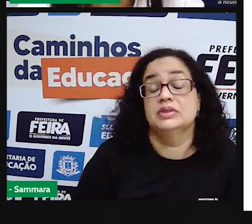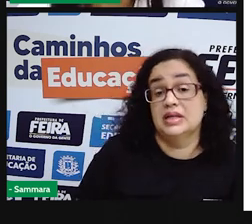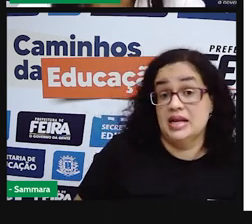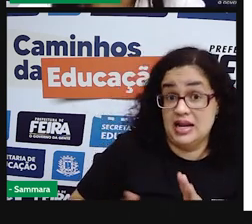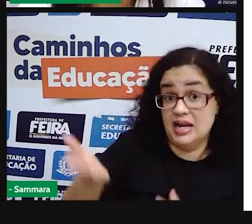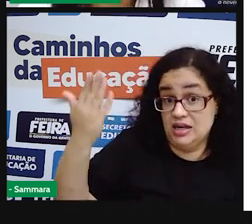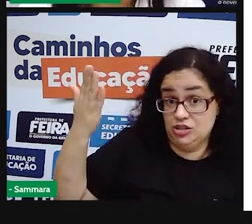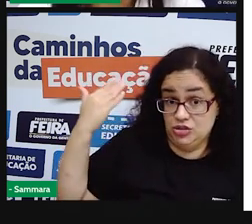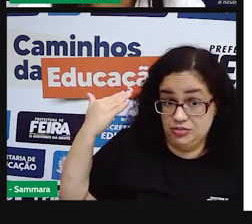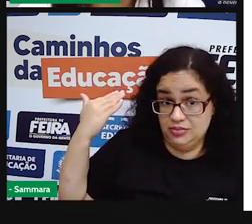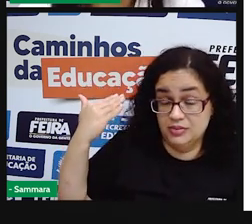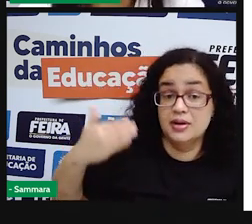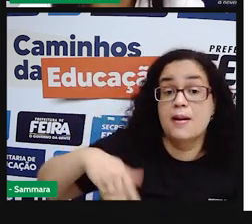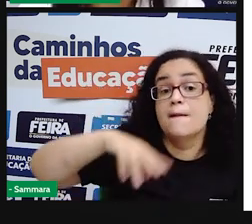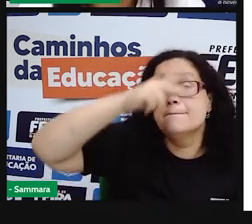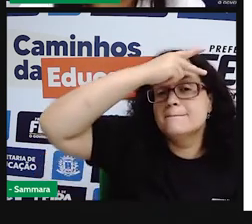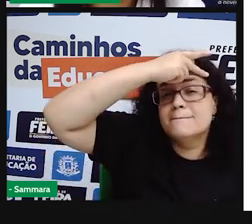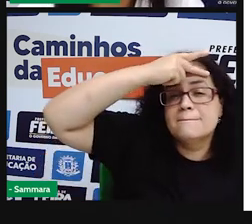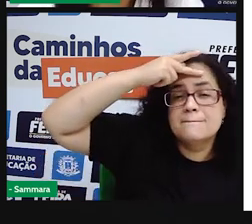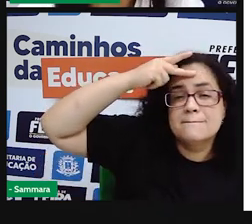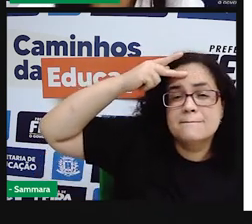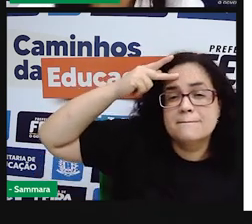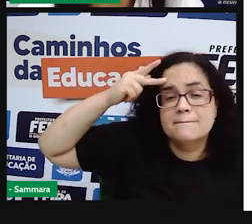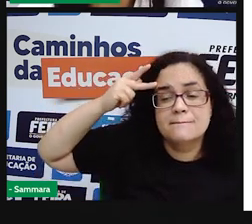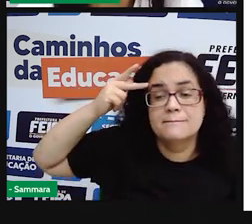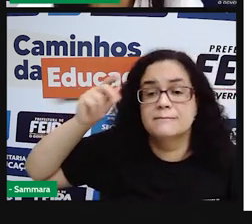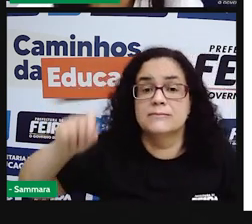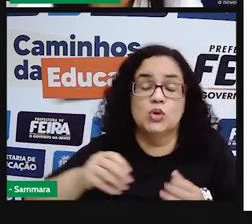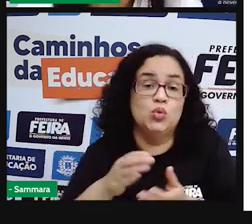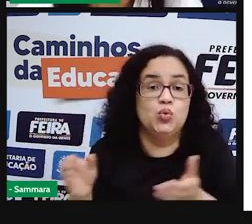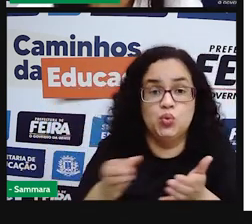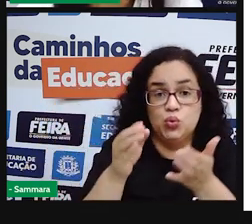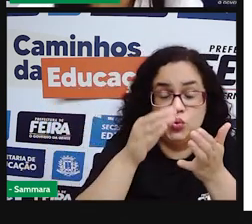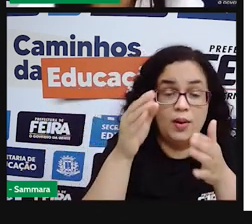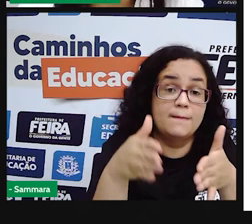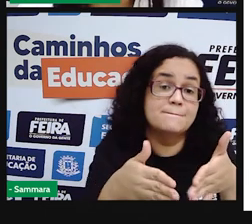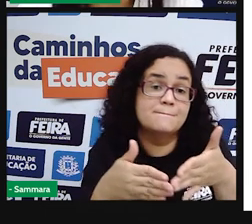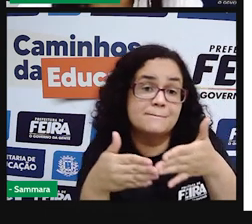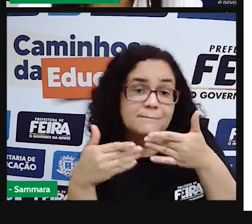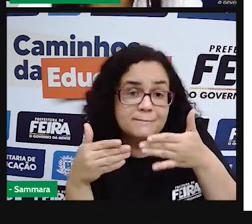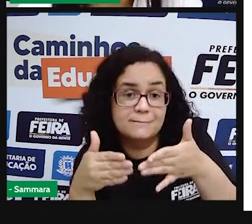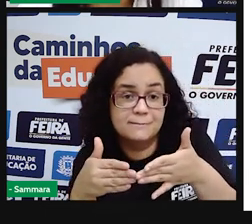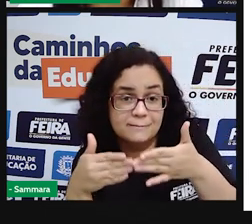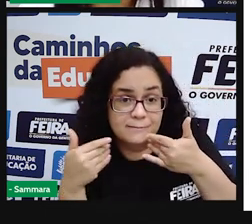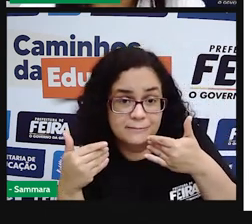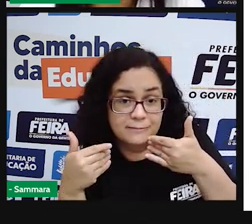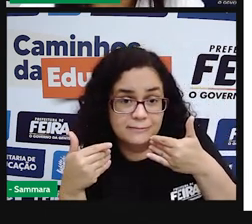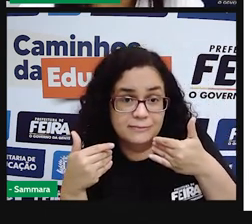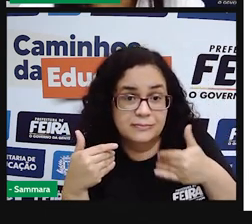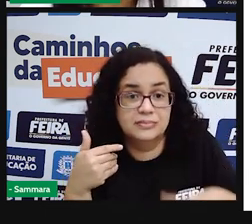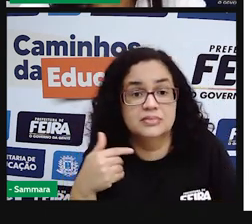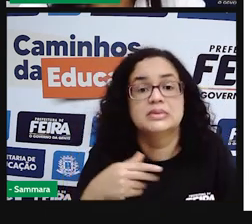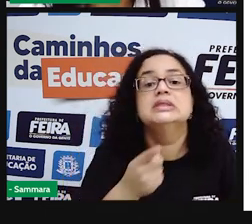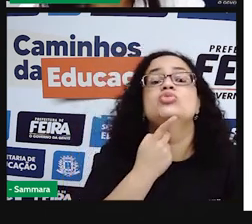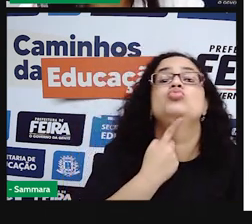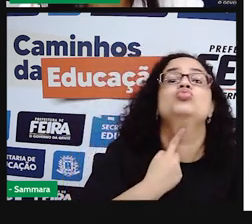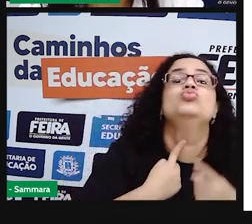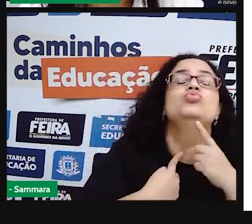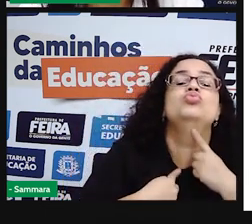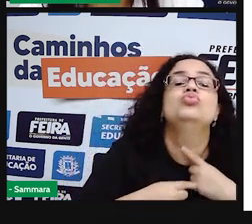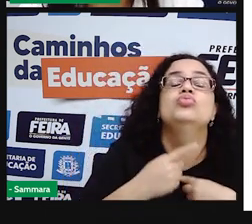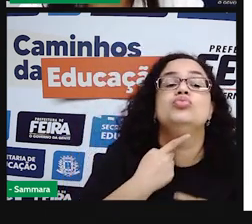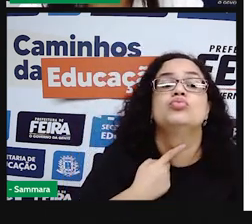Antigamente, as pessoas amarravam bilhetes nos balões pedindo a realização de desejos